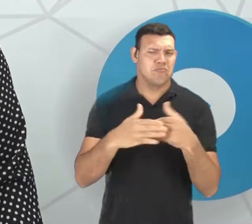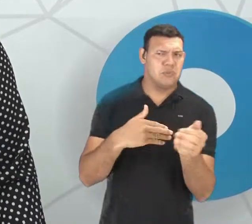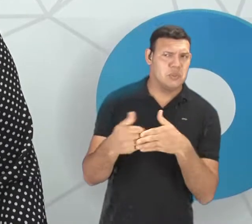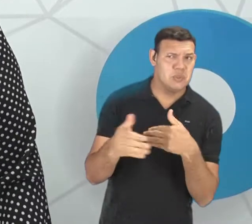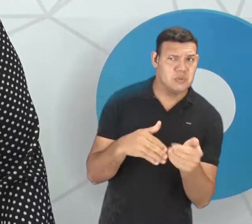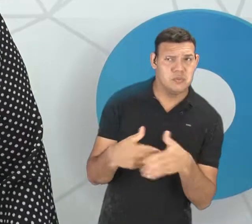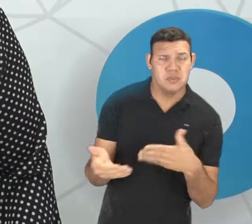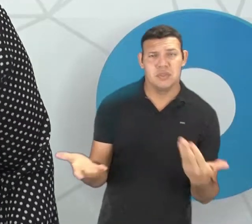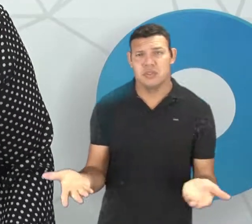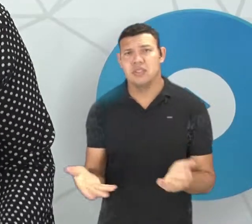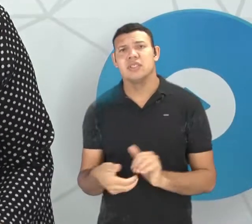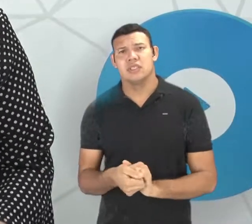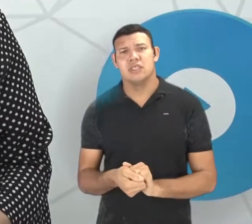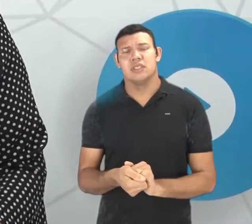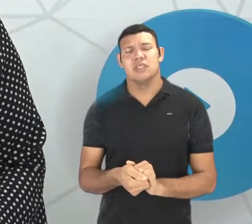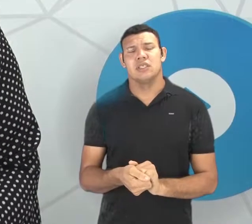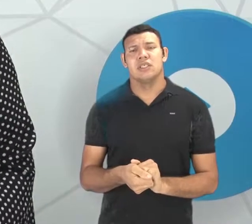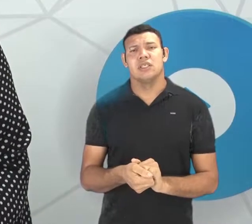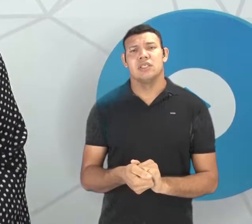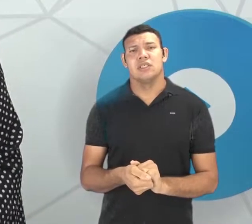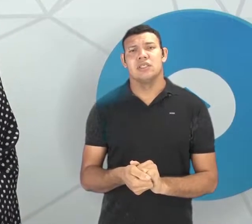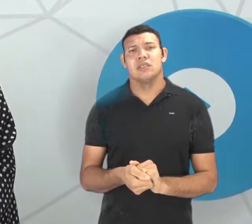forma,